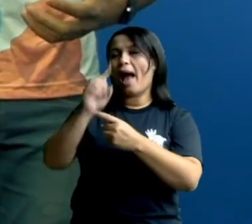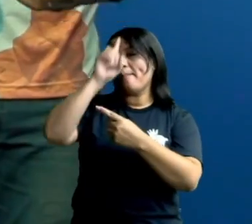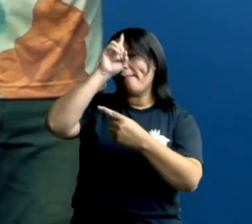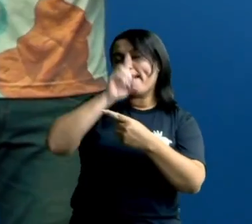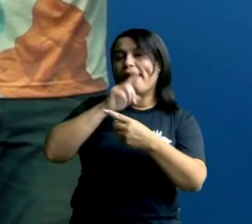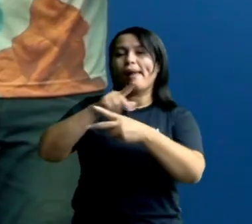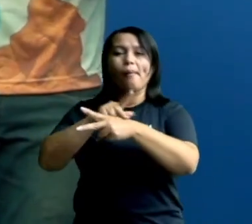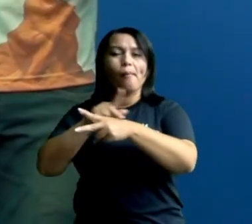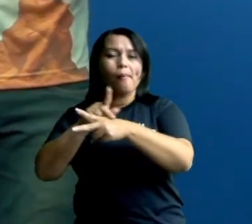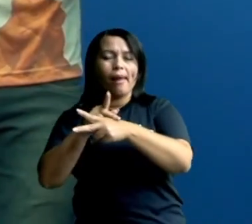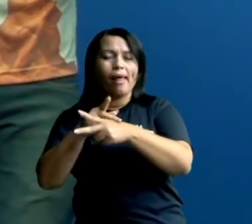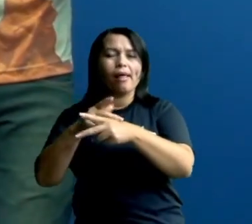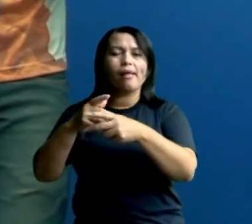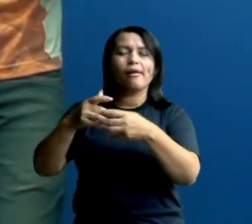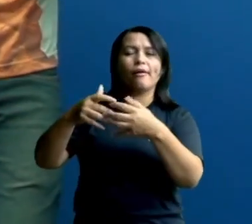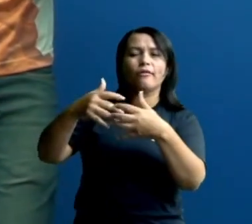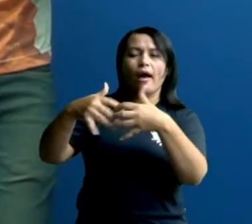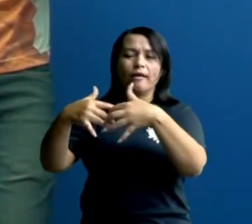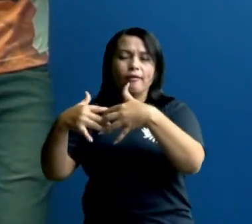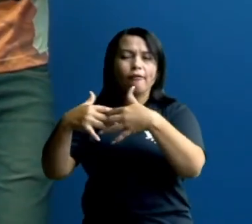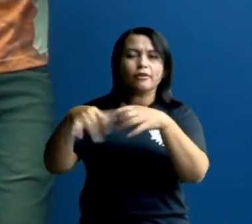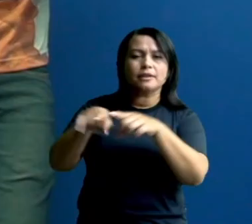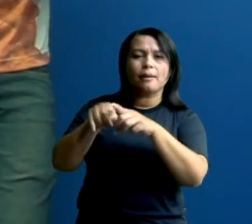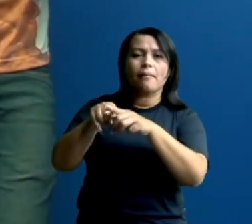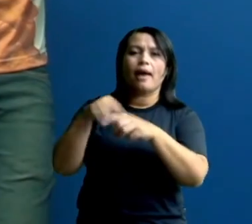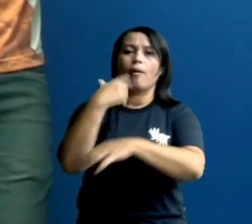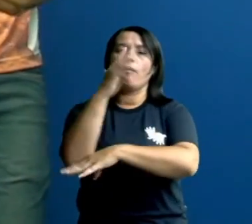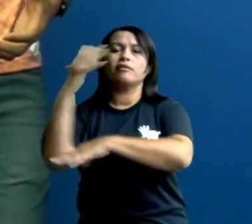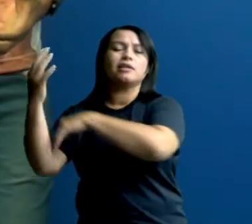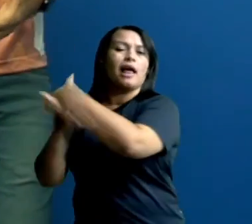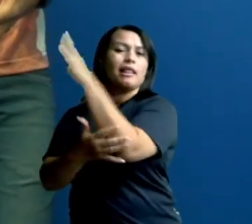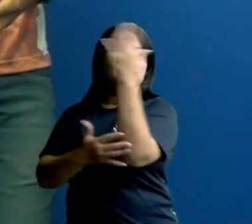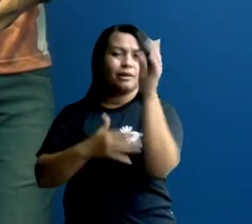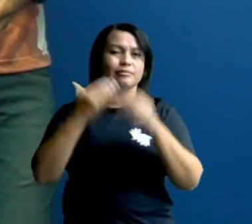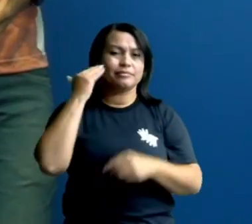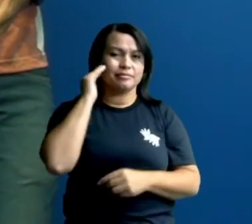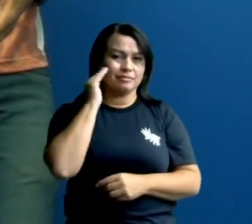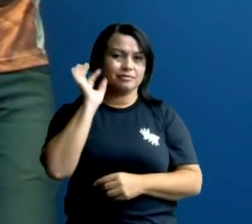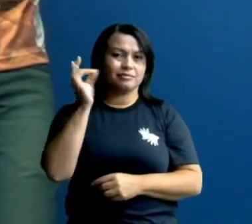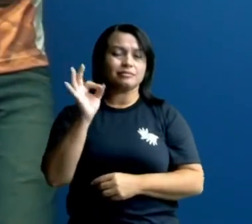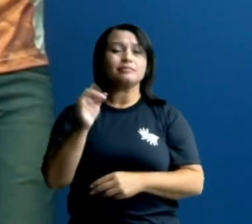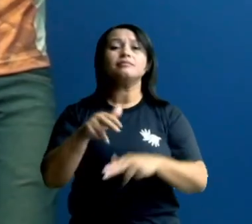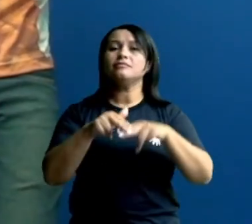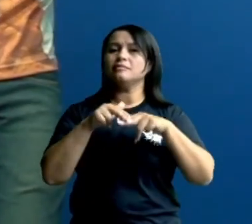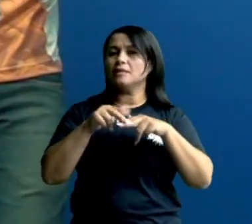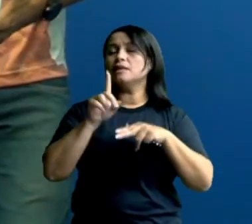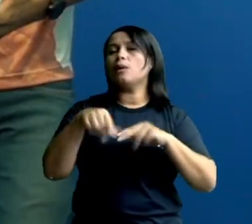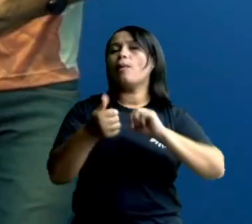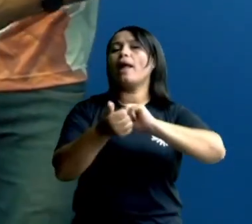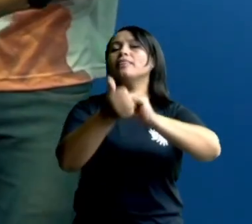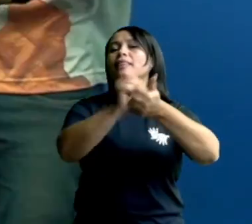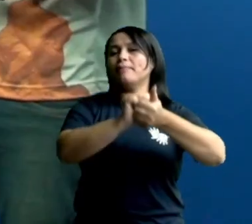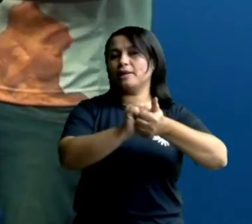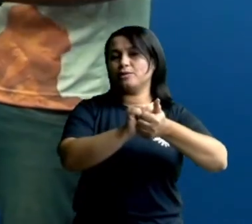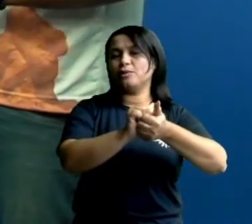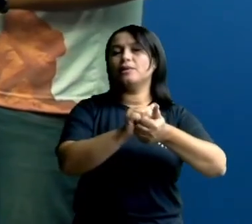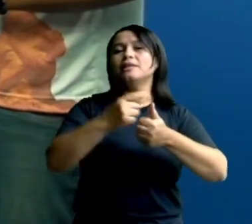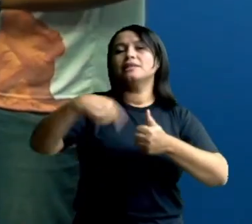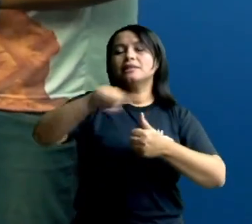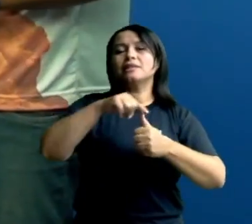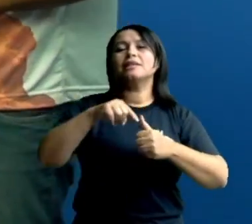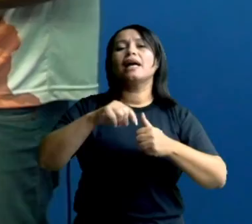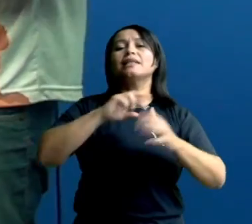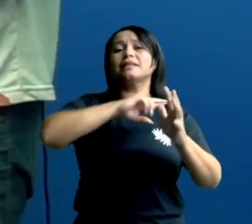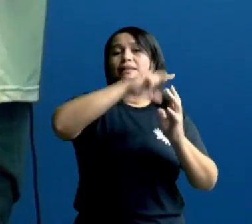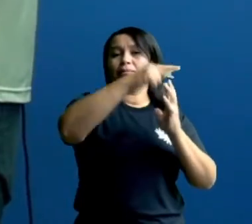amarela com preto que se confunde com a vegetação ali da Mata Atlântica ou do Cerrado. Tá certo? Portanto, são adaptações que essas